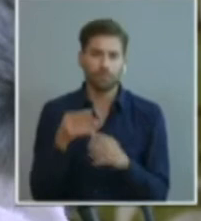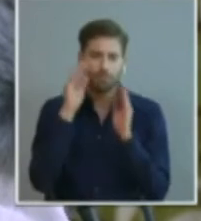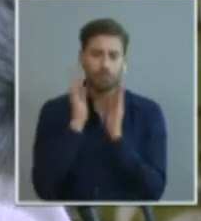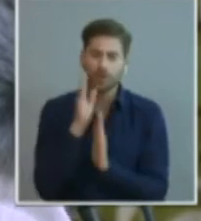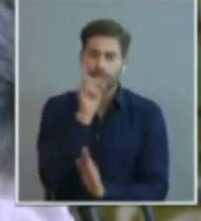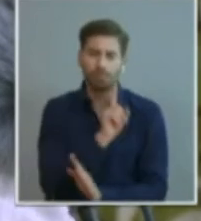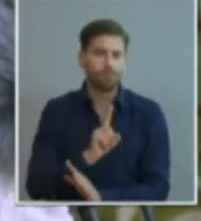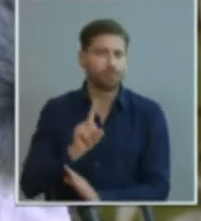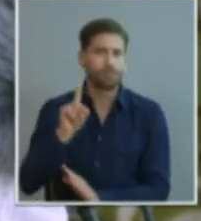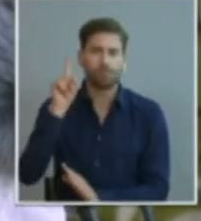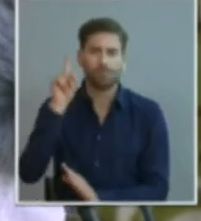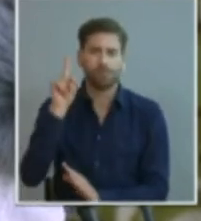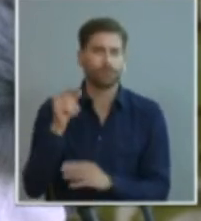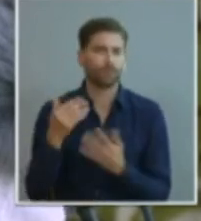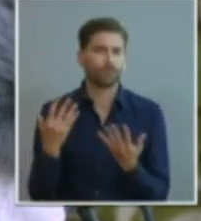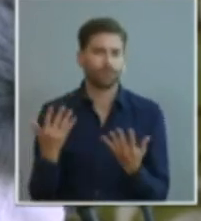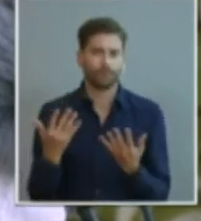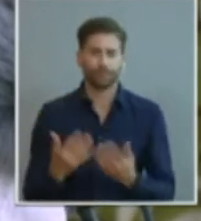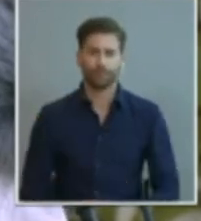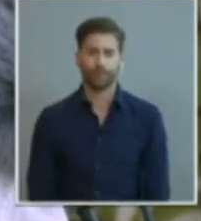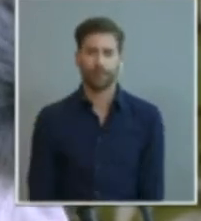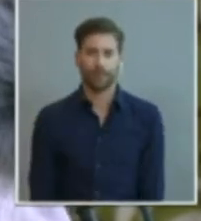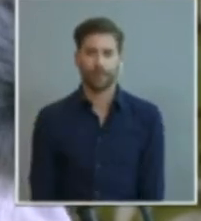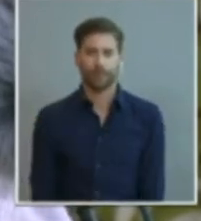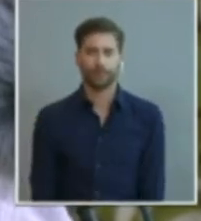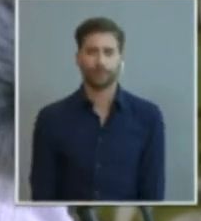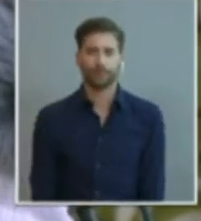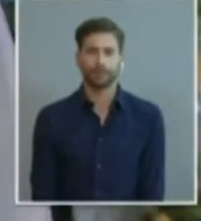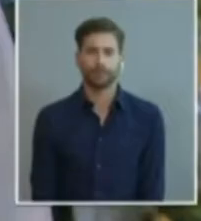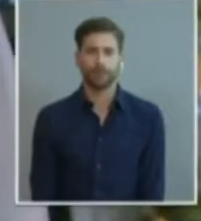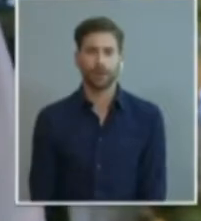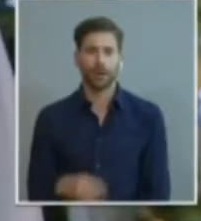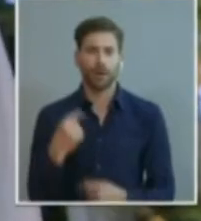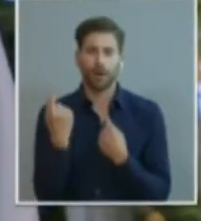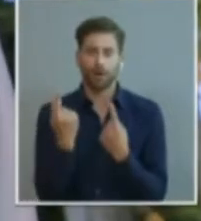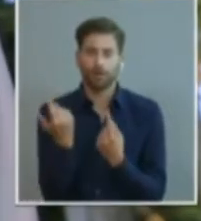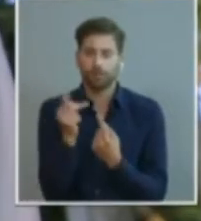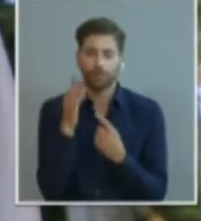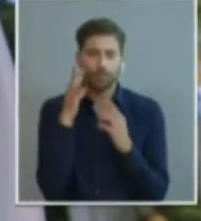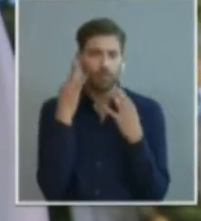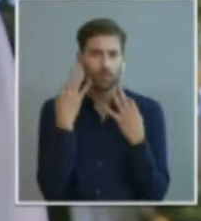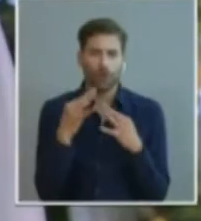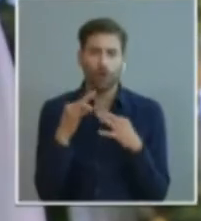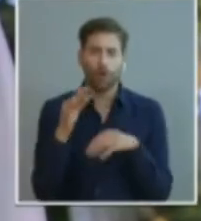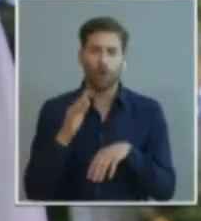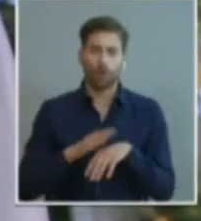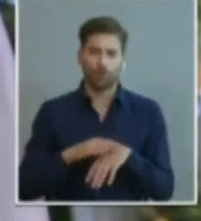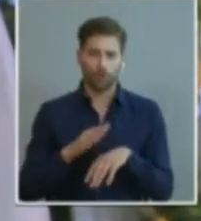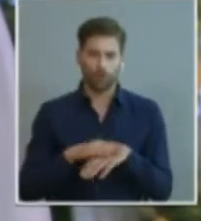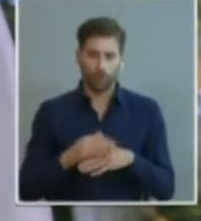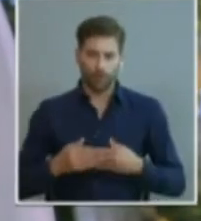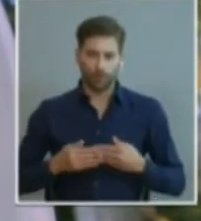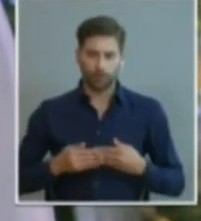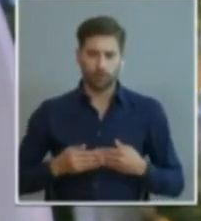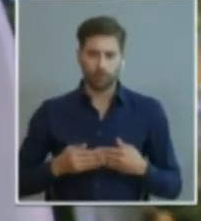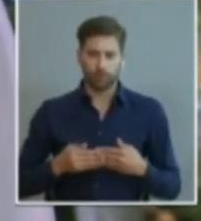Maria é uma consequência natural da sua maternidade